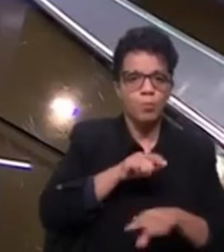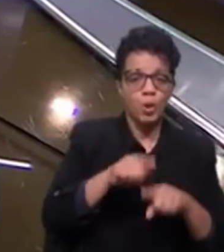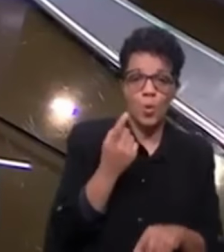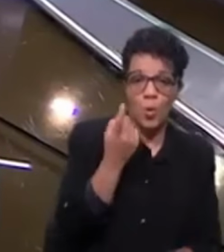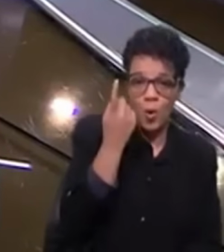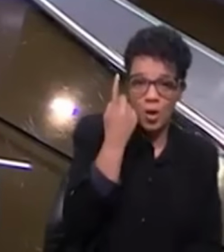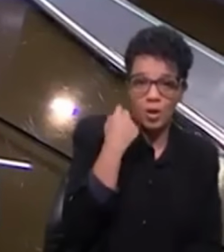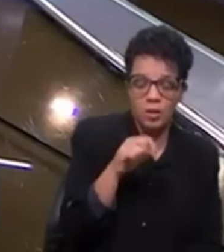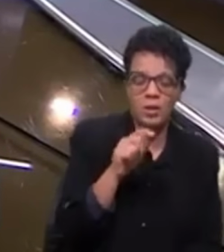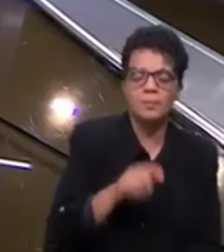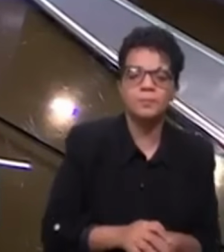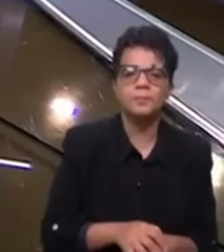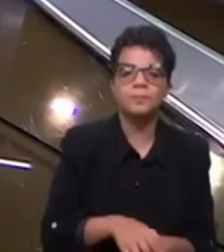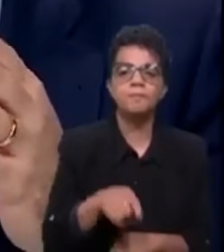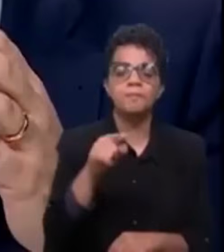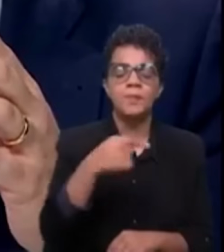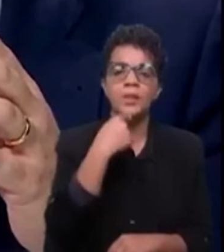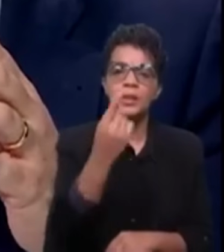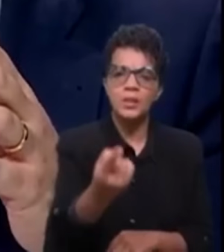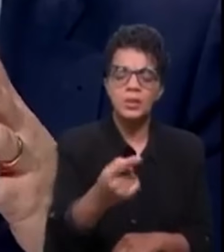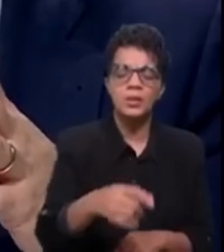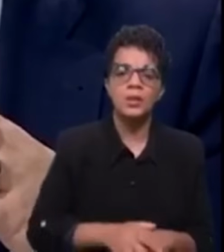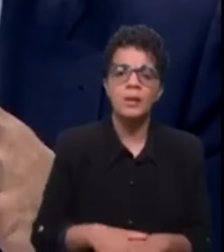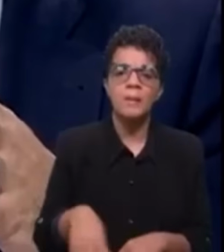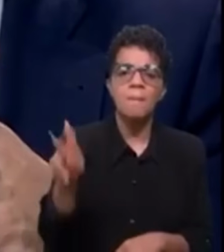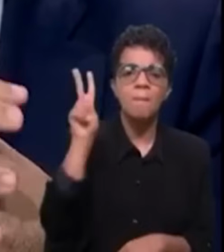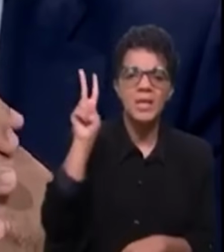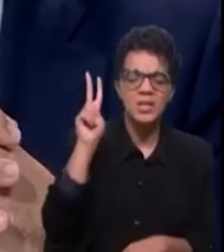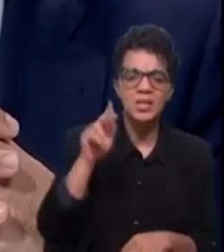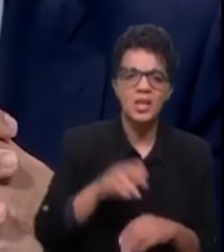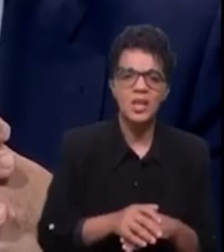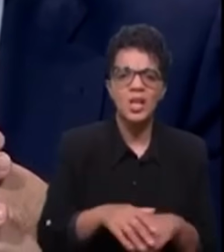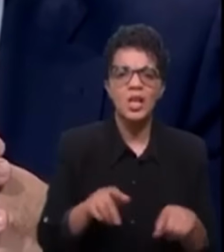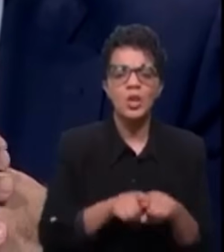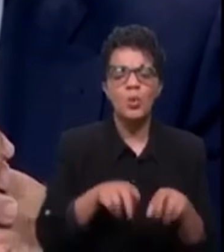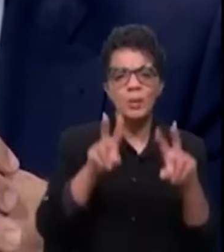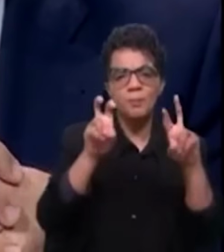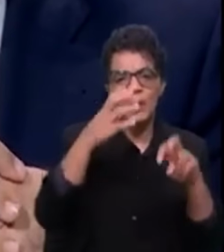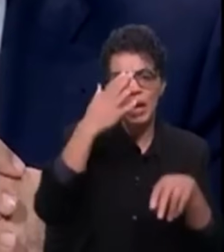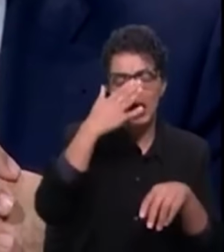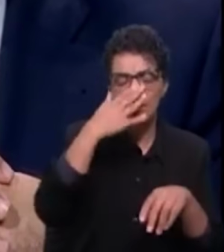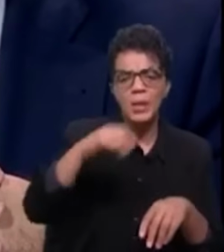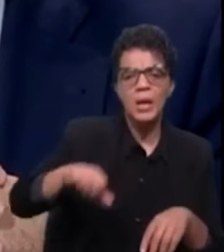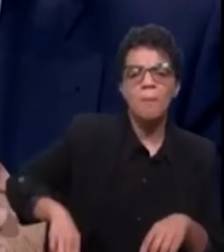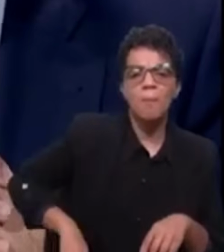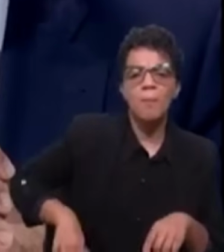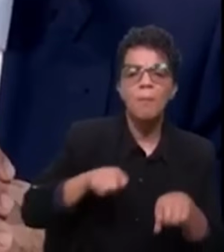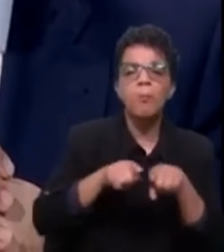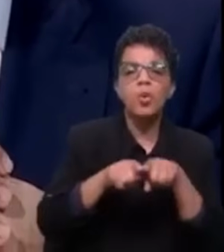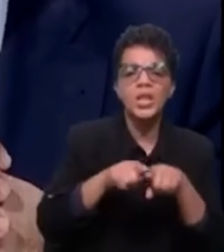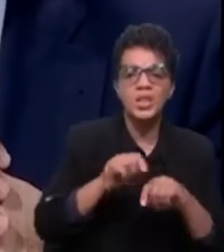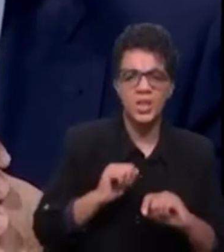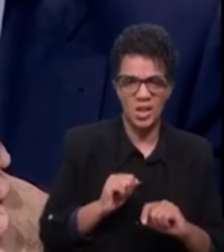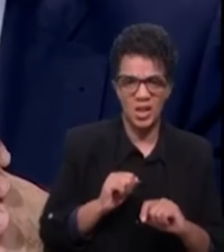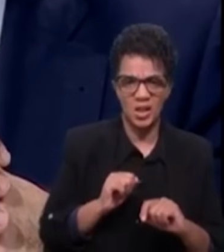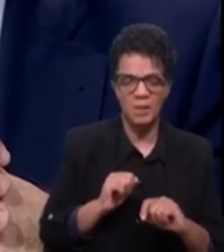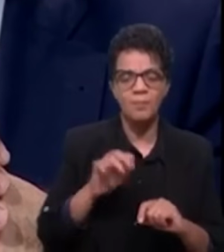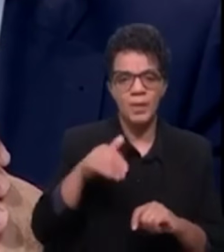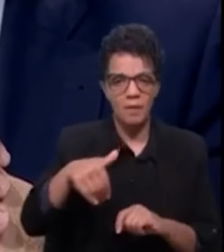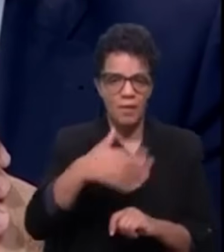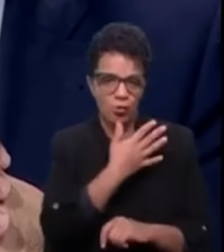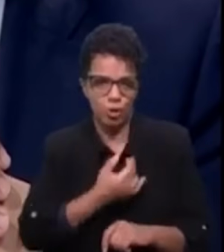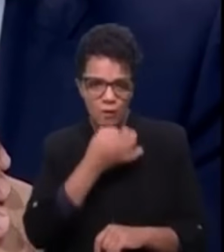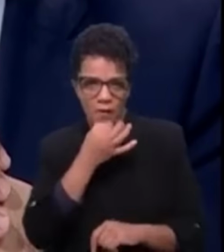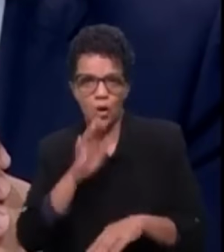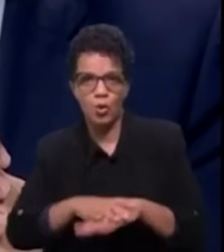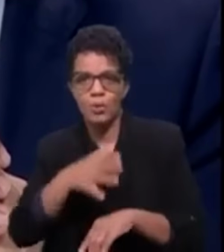Ontem teve ocasião de dizer que o partido social-democrata era uma prostituta política já vamos debater isso mesmo com ele que está aqui para justificar isso mesmo